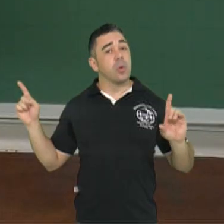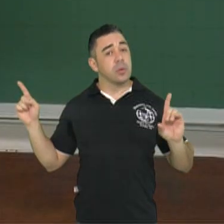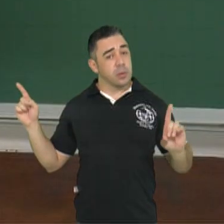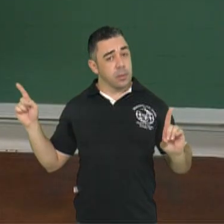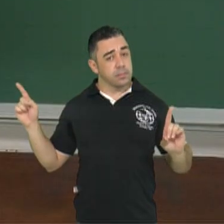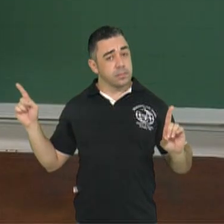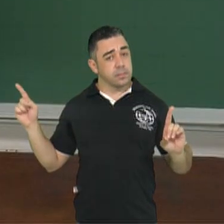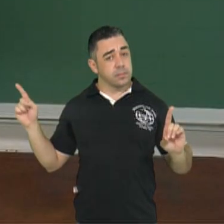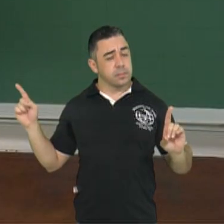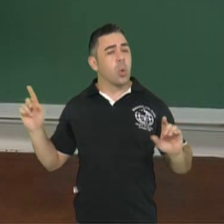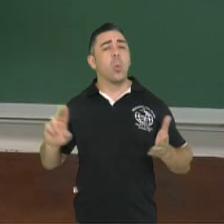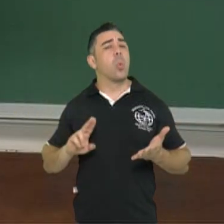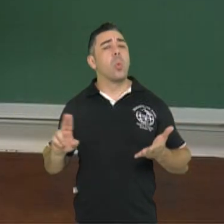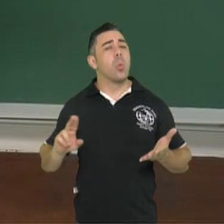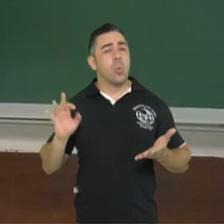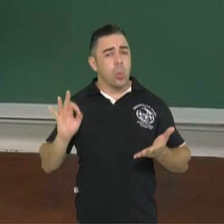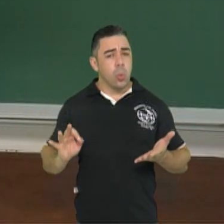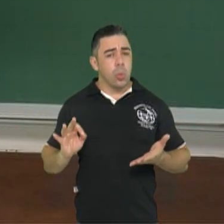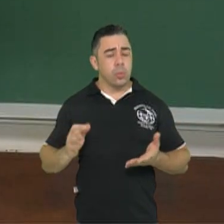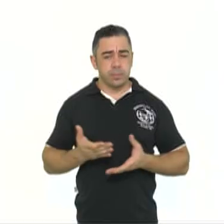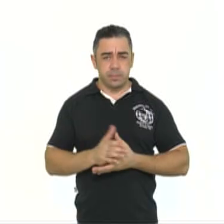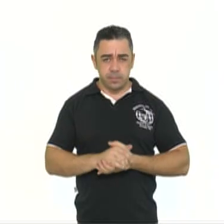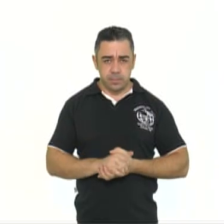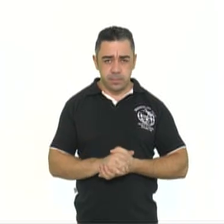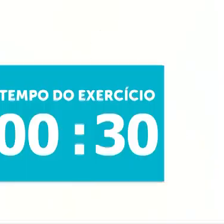Ou letra D, resfriamento da lava.